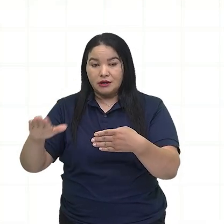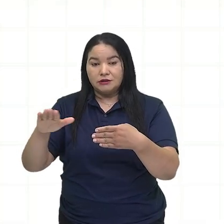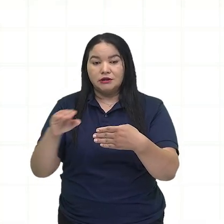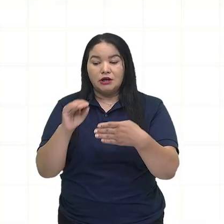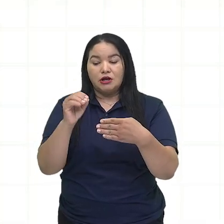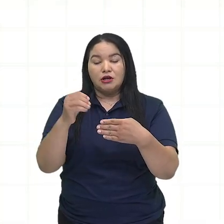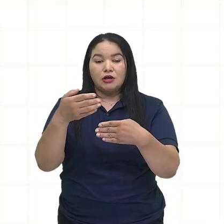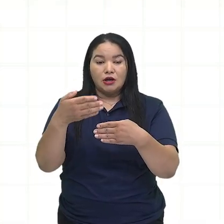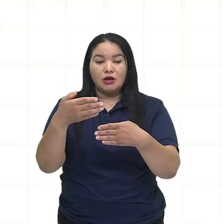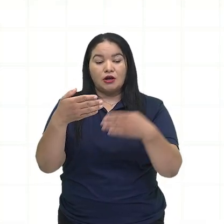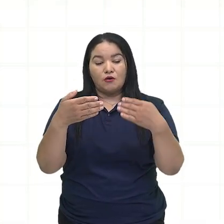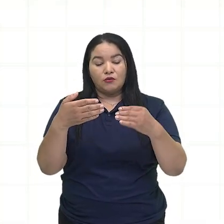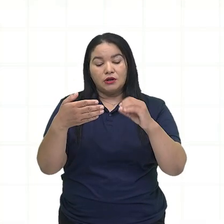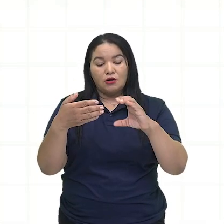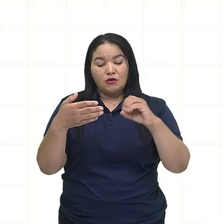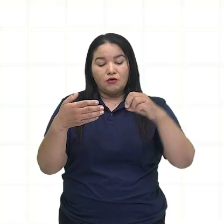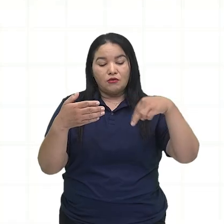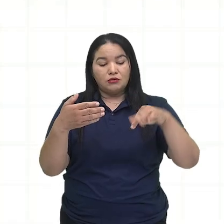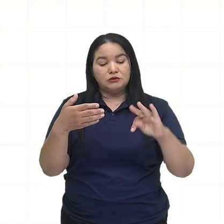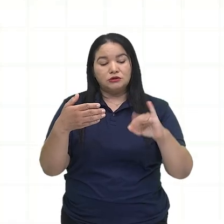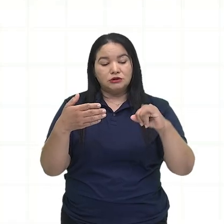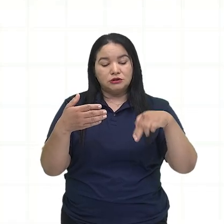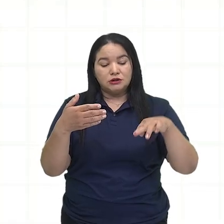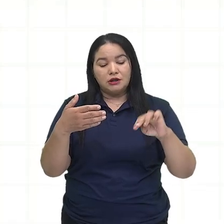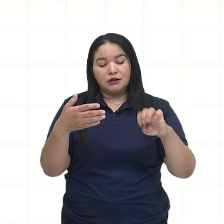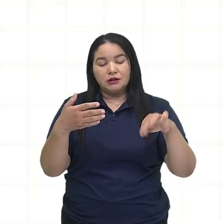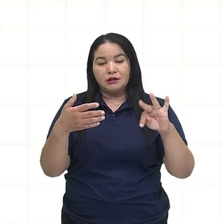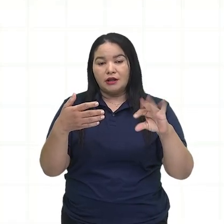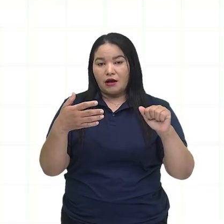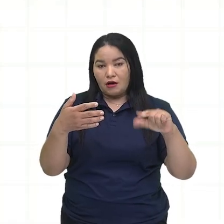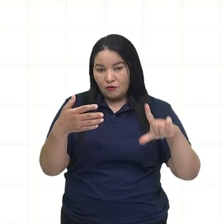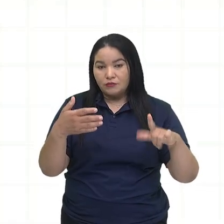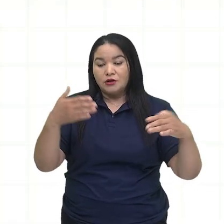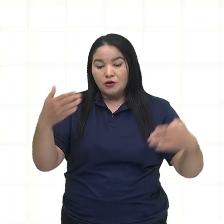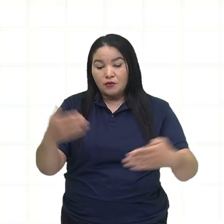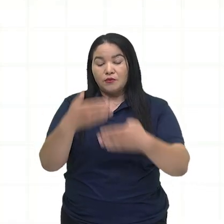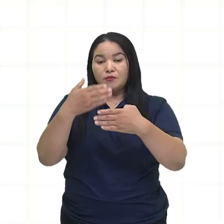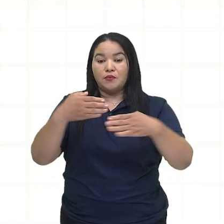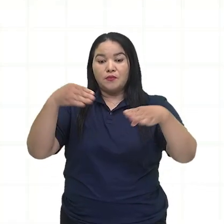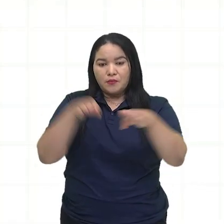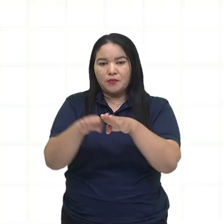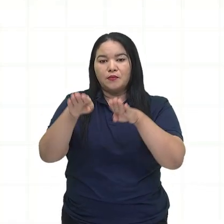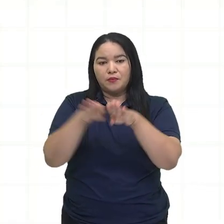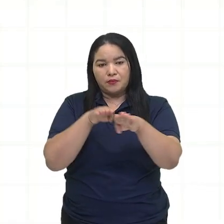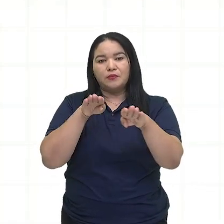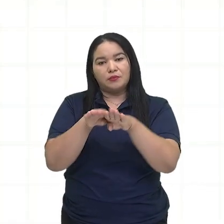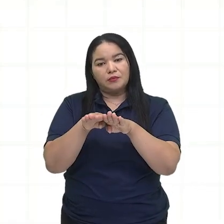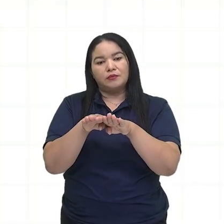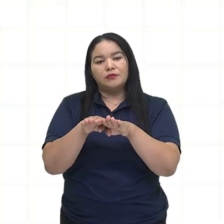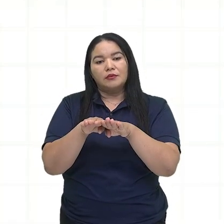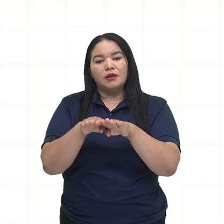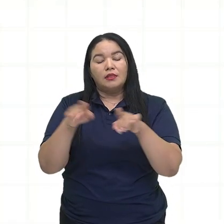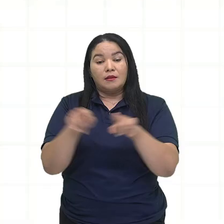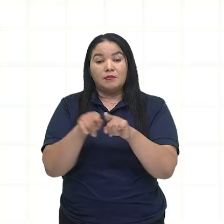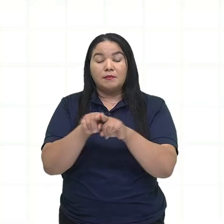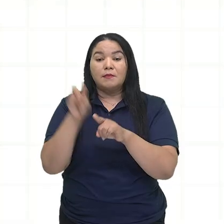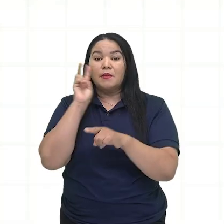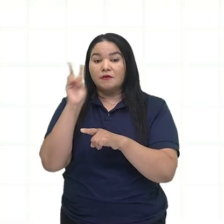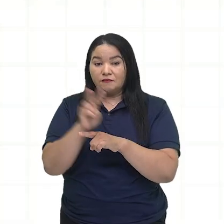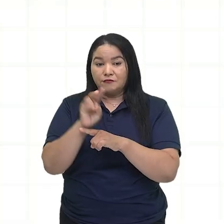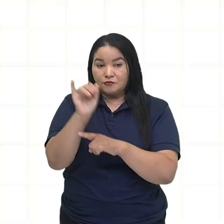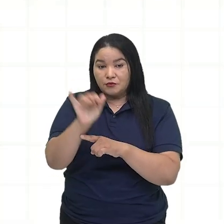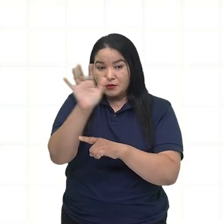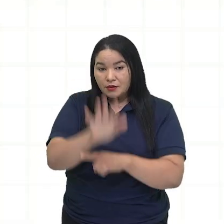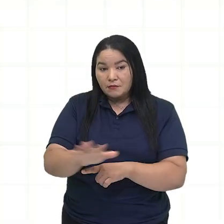placa continental, certo? Então, com isso, ó, nós vemos aqui pela